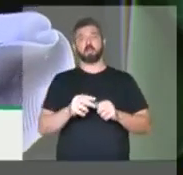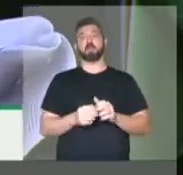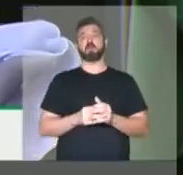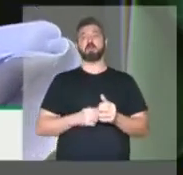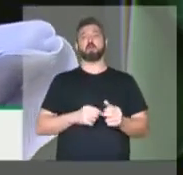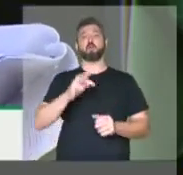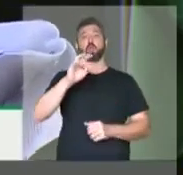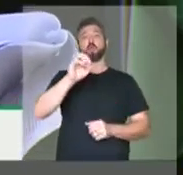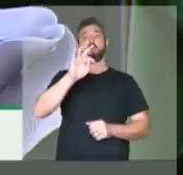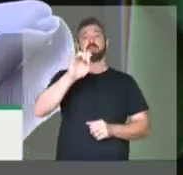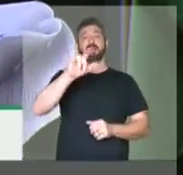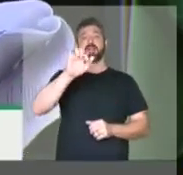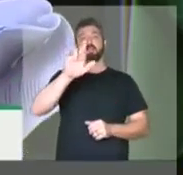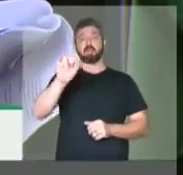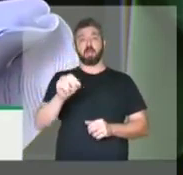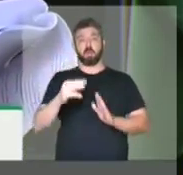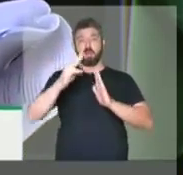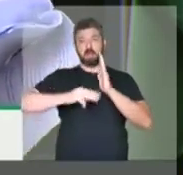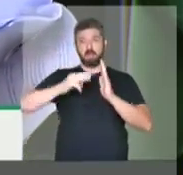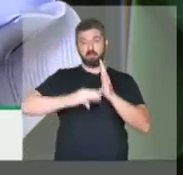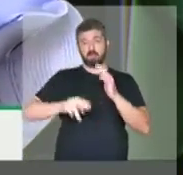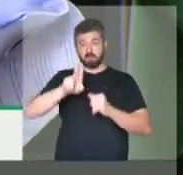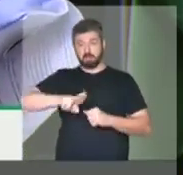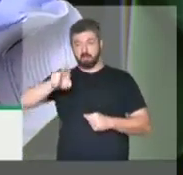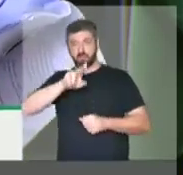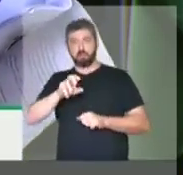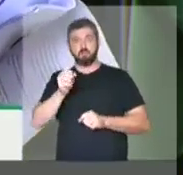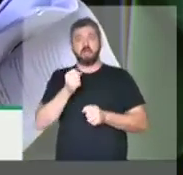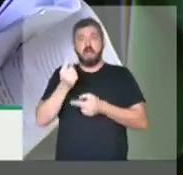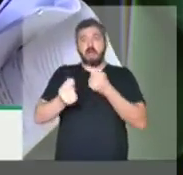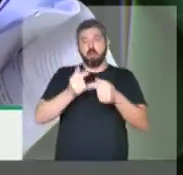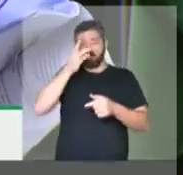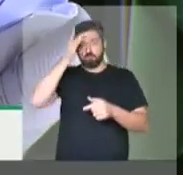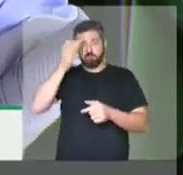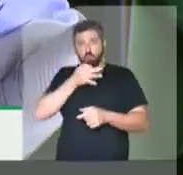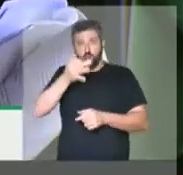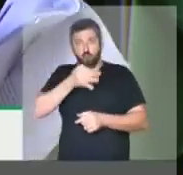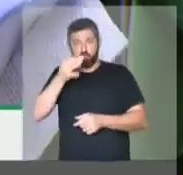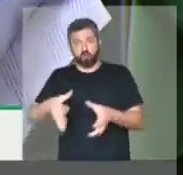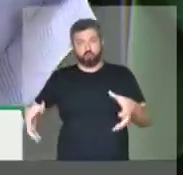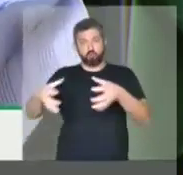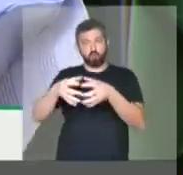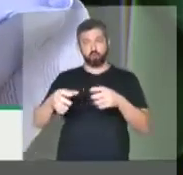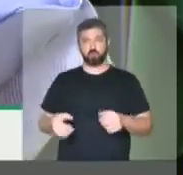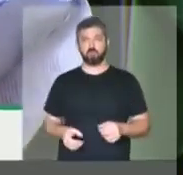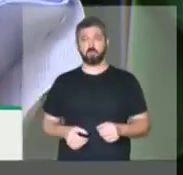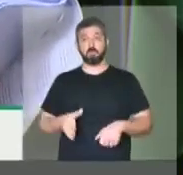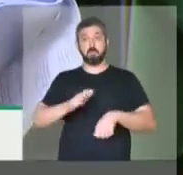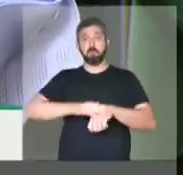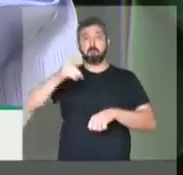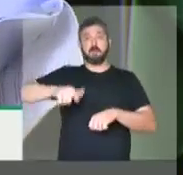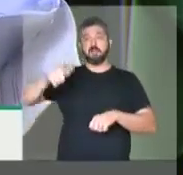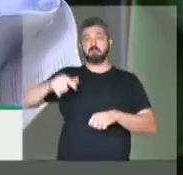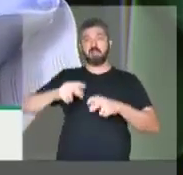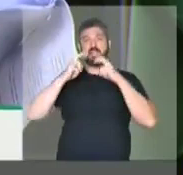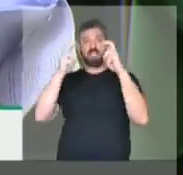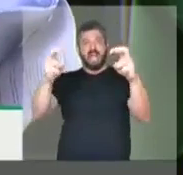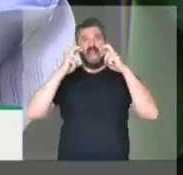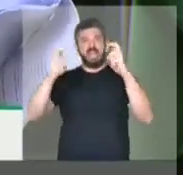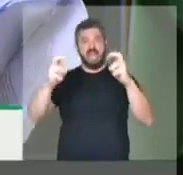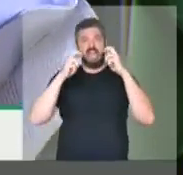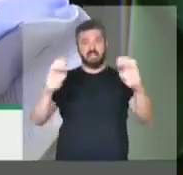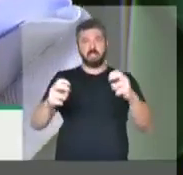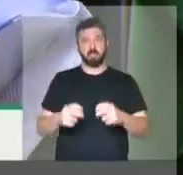caráter totalitário dos métodos empregados por determinadas manifestações de grupos cada vez mais